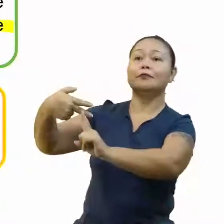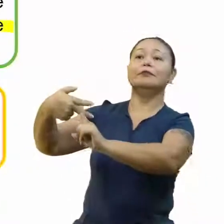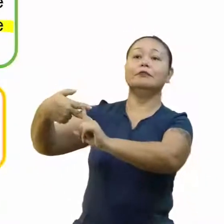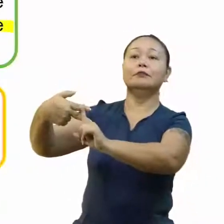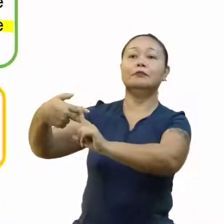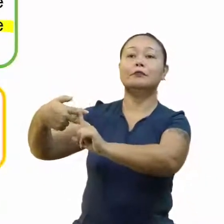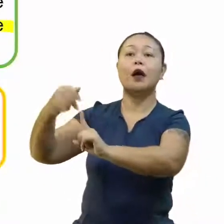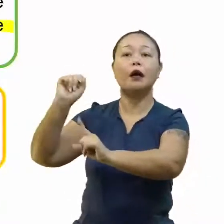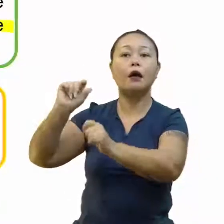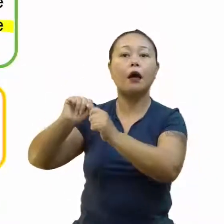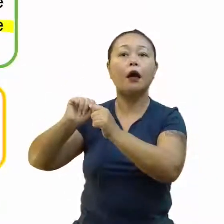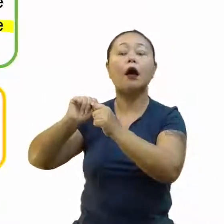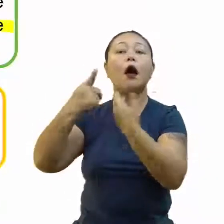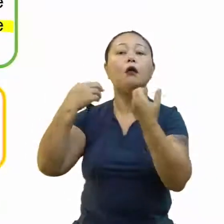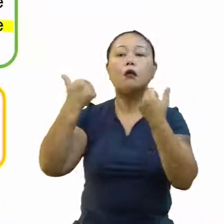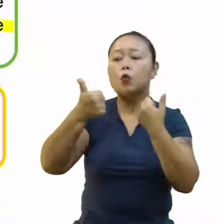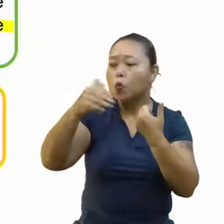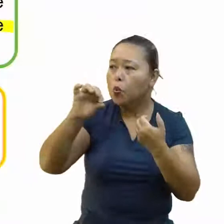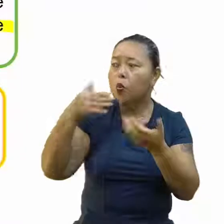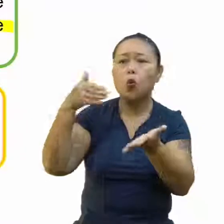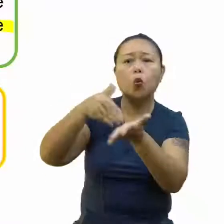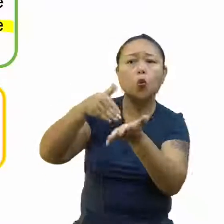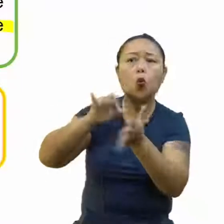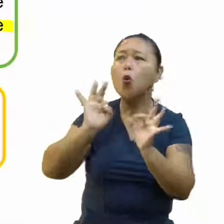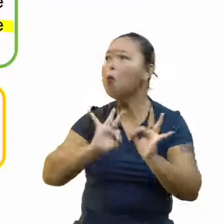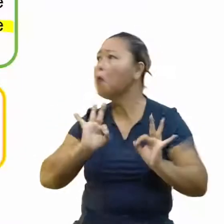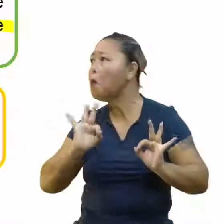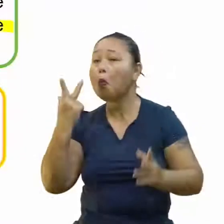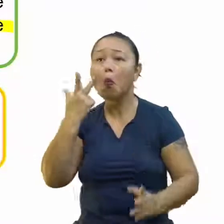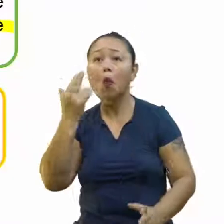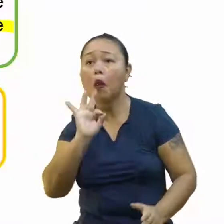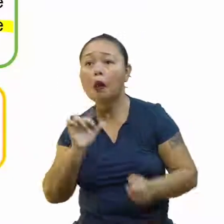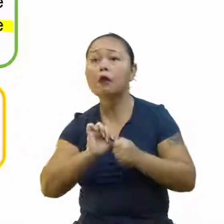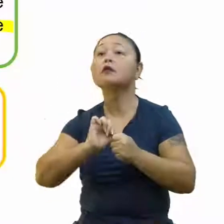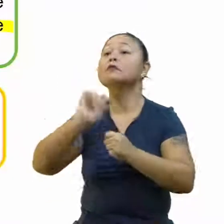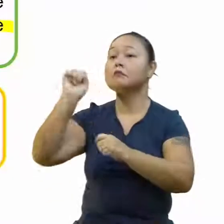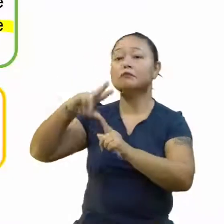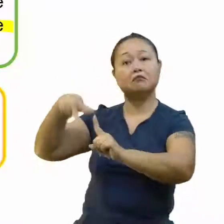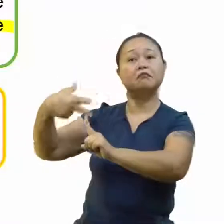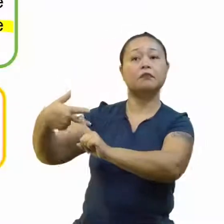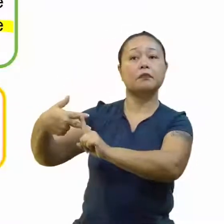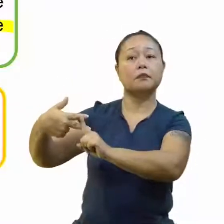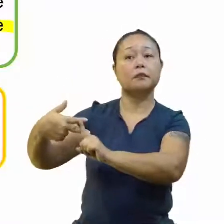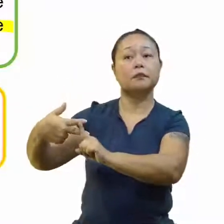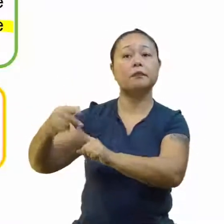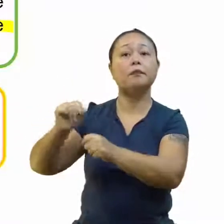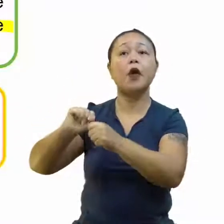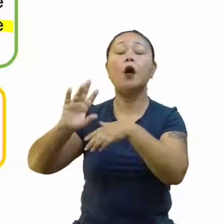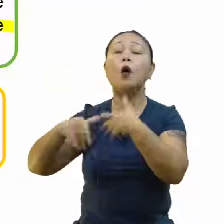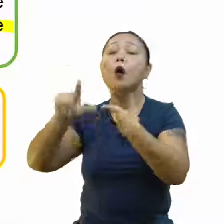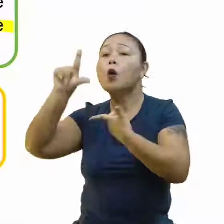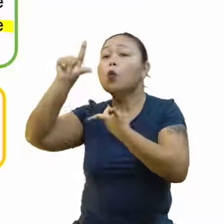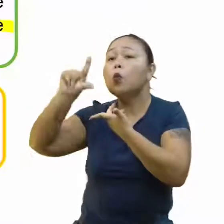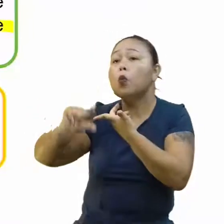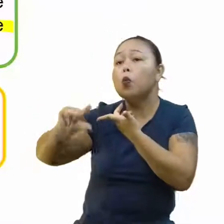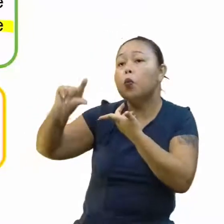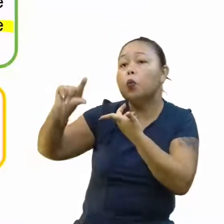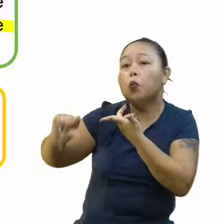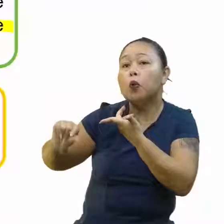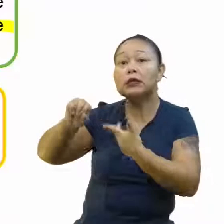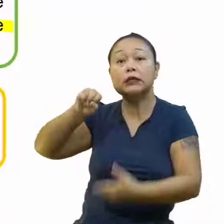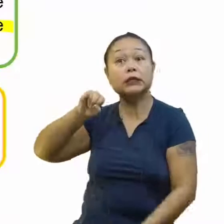10 lá, realizei a última, não tive fadiga nenhuma, você pode aumentar. Você vai diminuir a carga